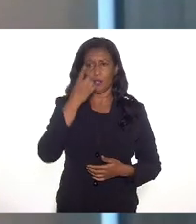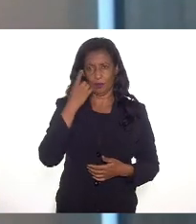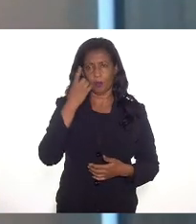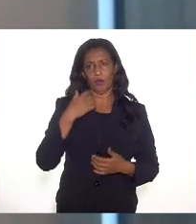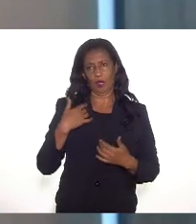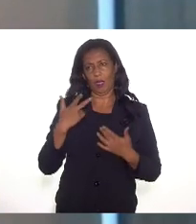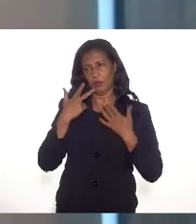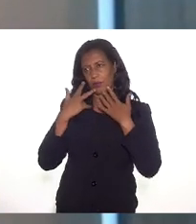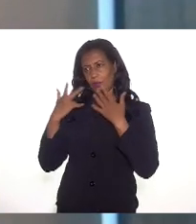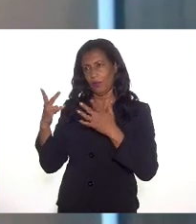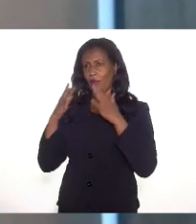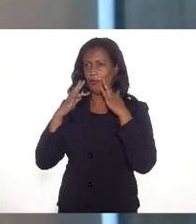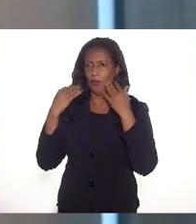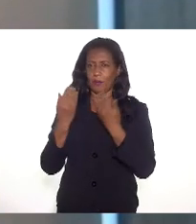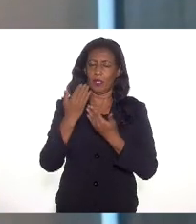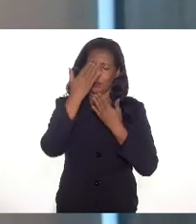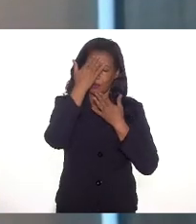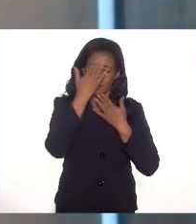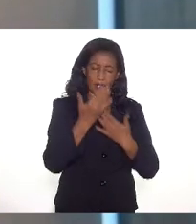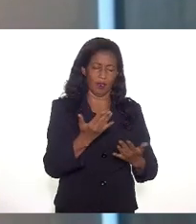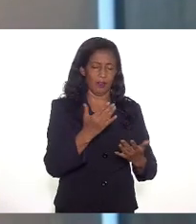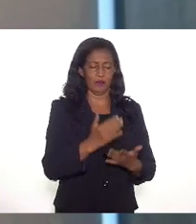eles fico muito grata